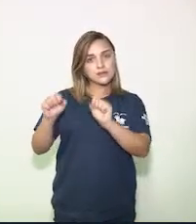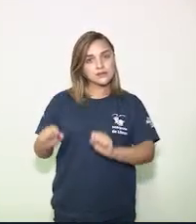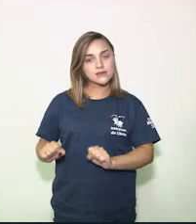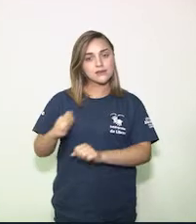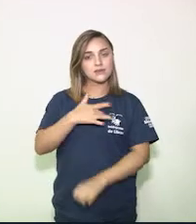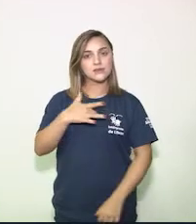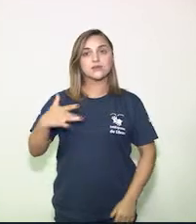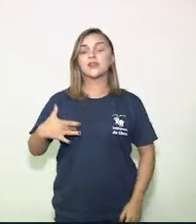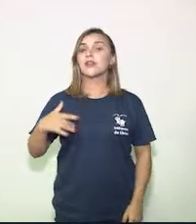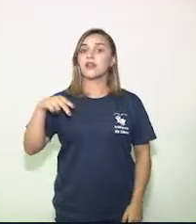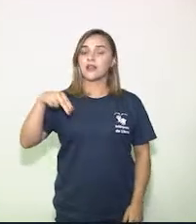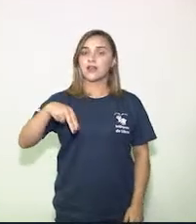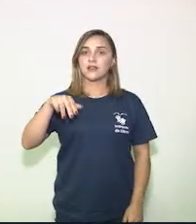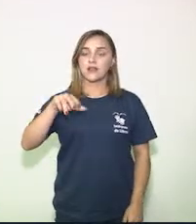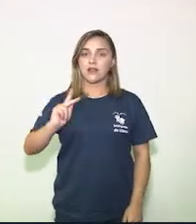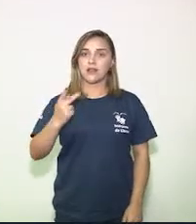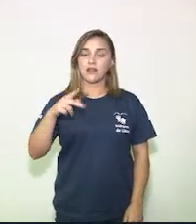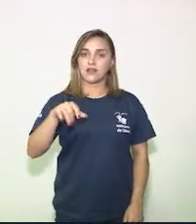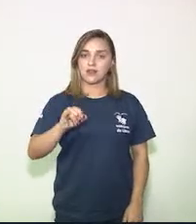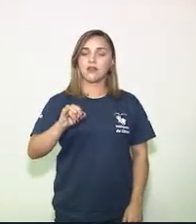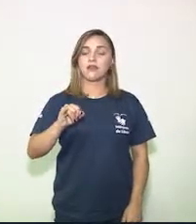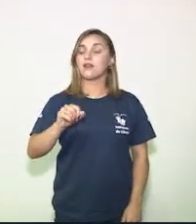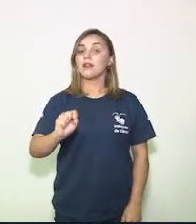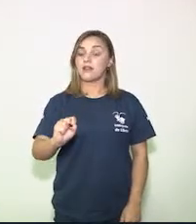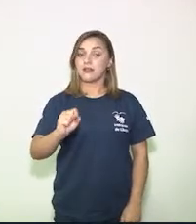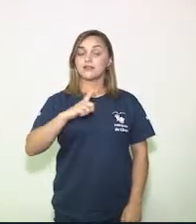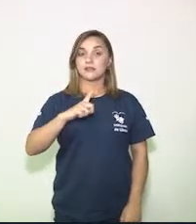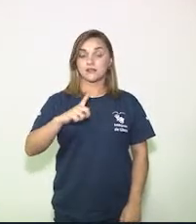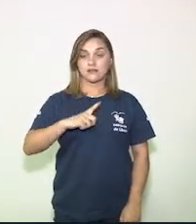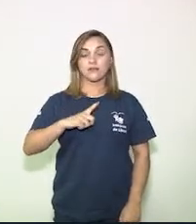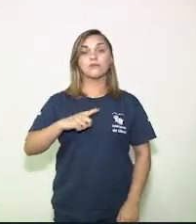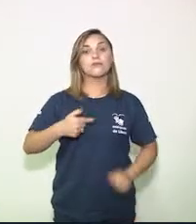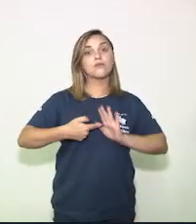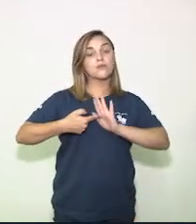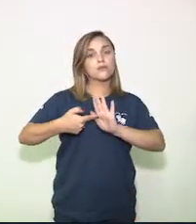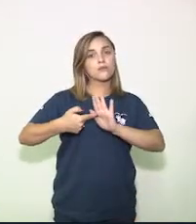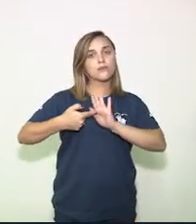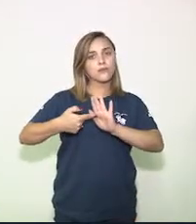comunidade pediatra de uma nova apresentação clínica e